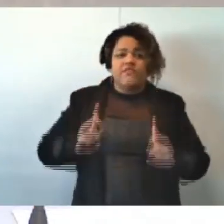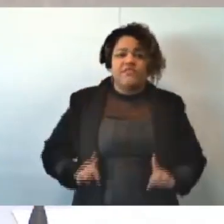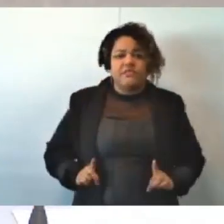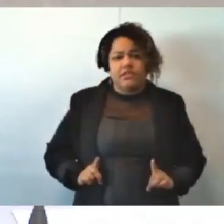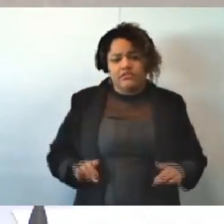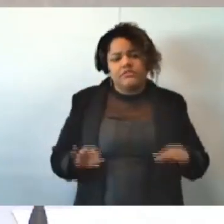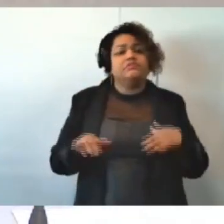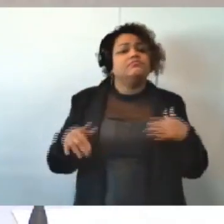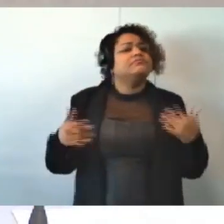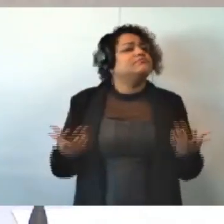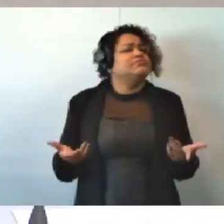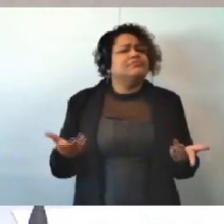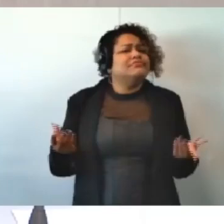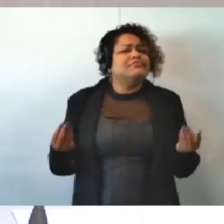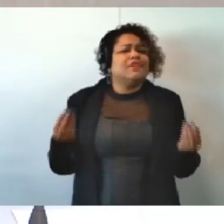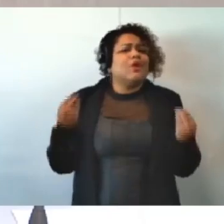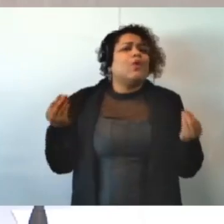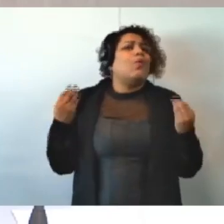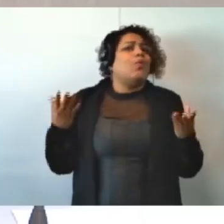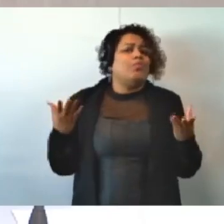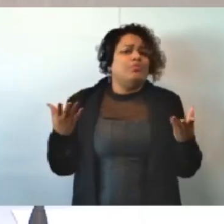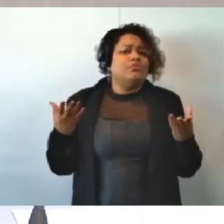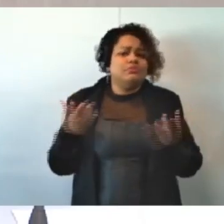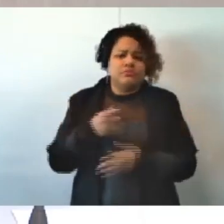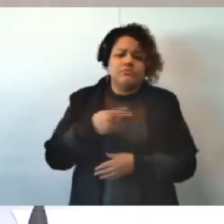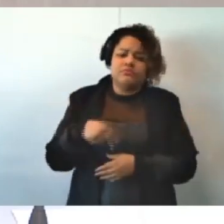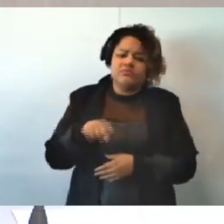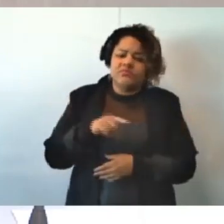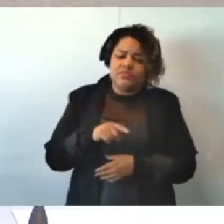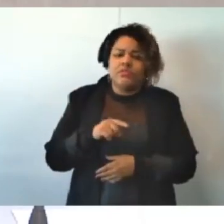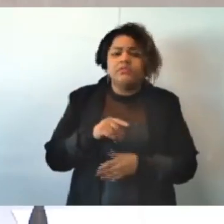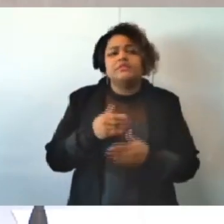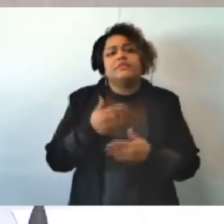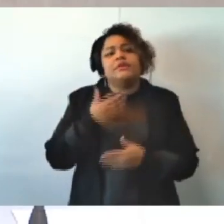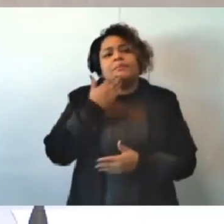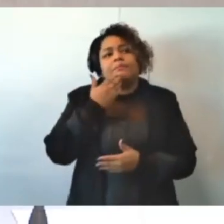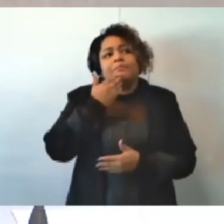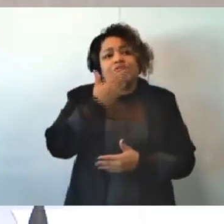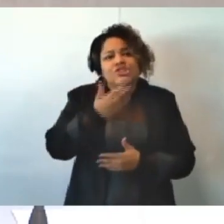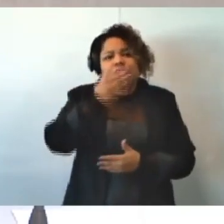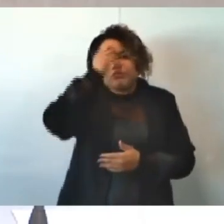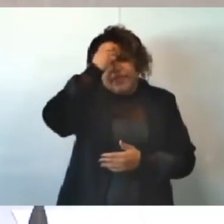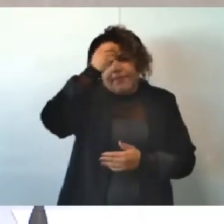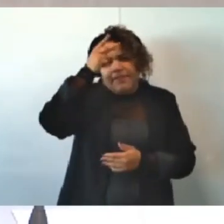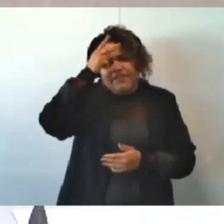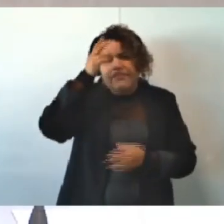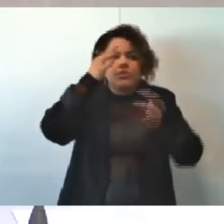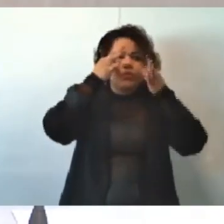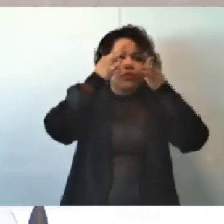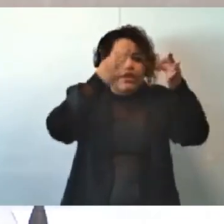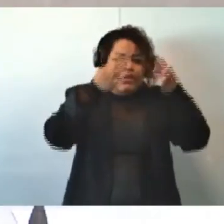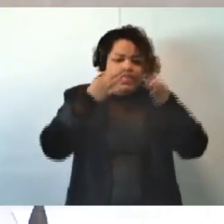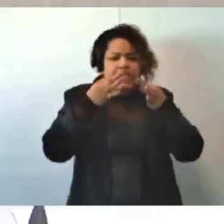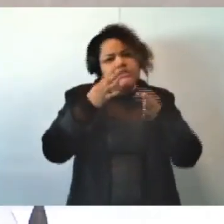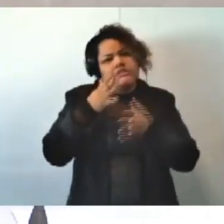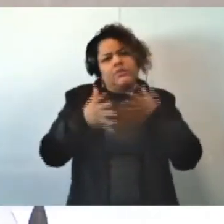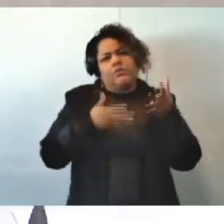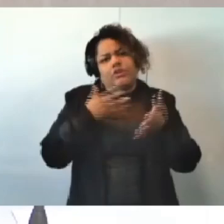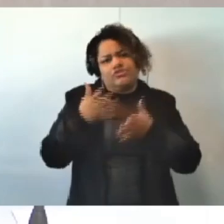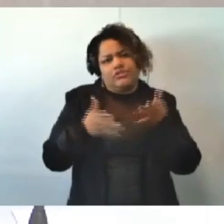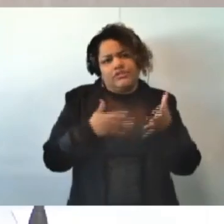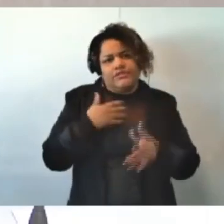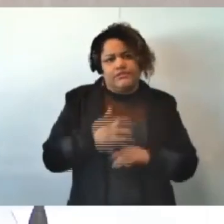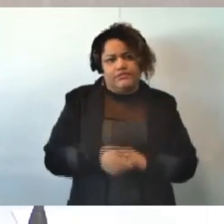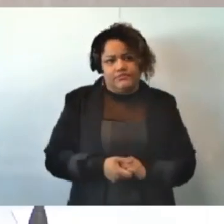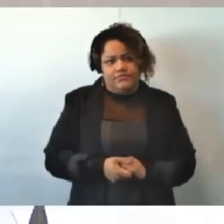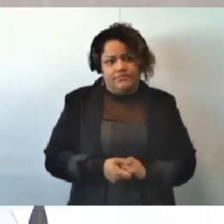nós estamos pedindo que a prefeitura nos escute. E, novamente, nós queremos a revitalização,